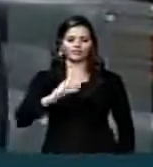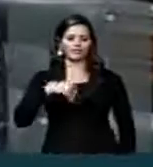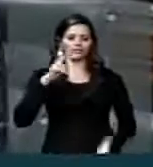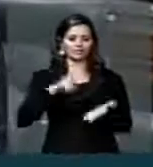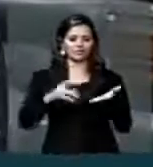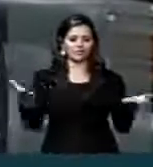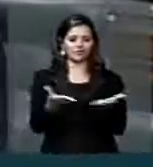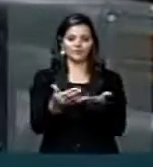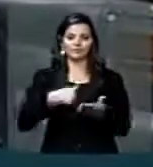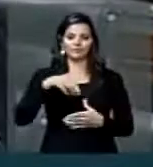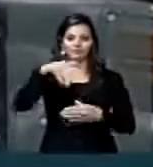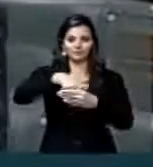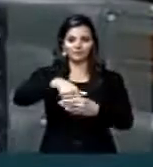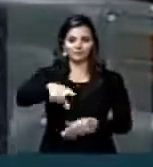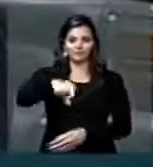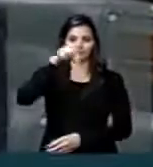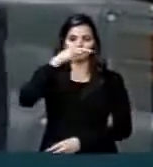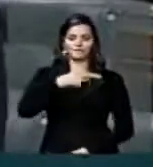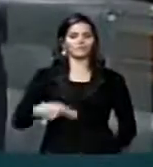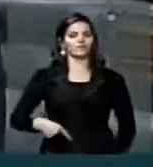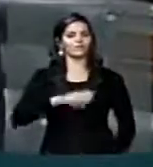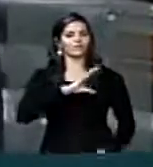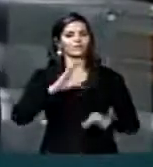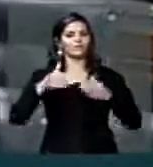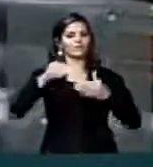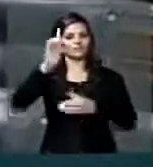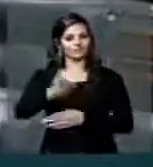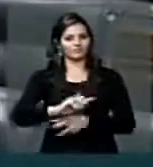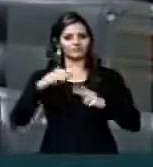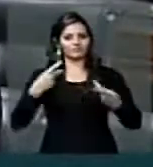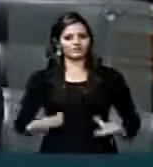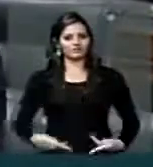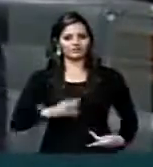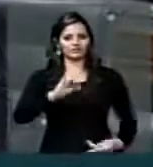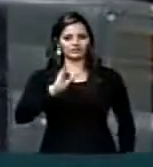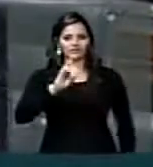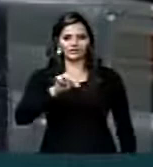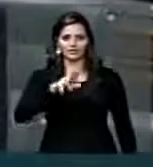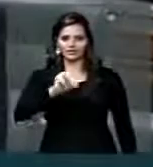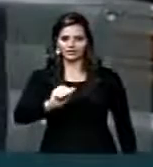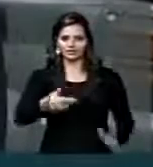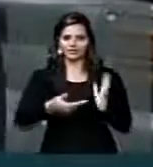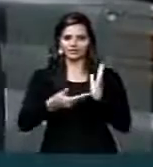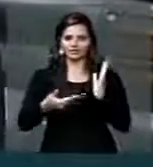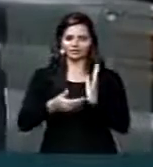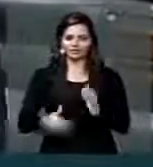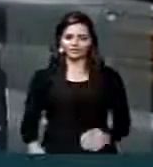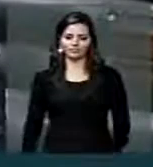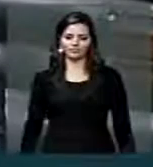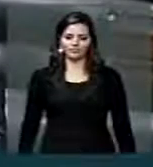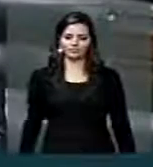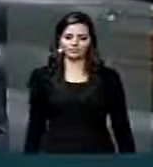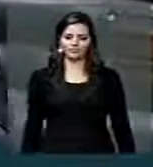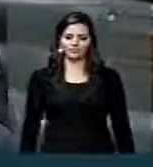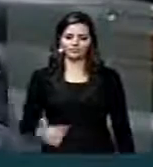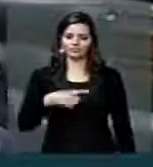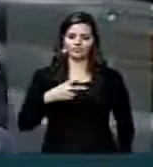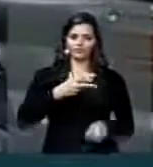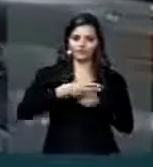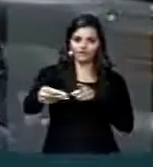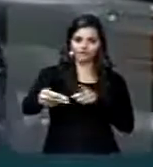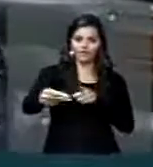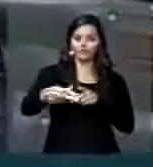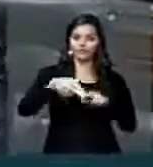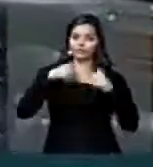eleito presidente da Comissão de Direitos Humanos e Cidadania da Câmara dos Deputados. Vencidas,